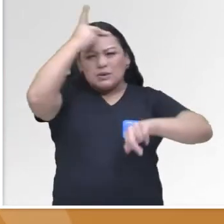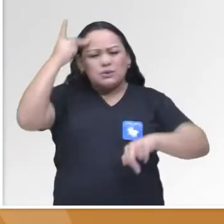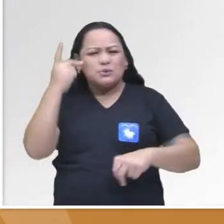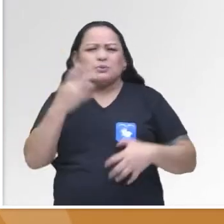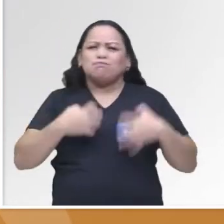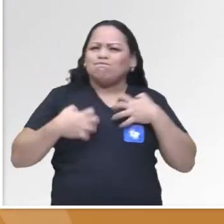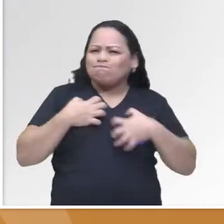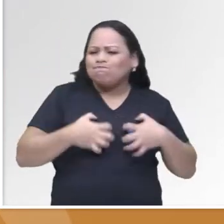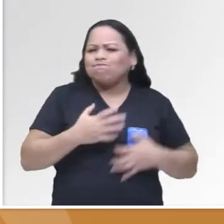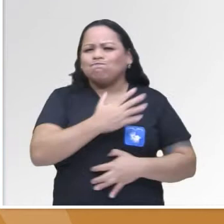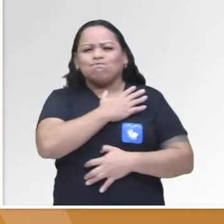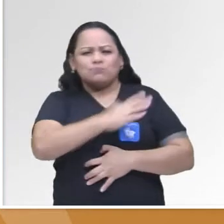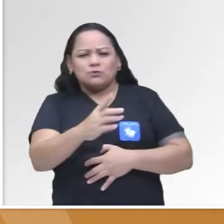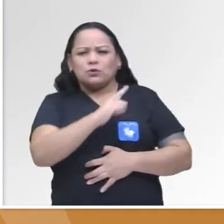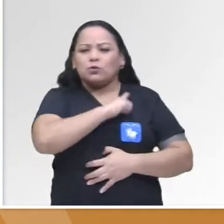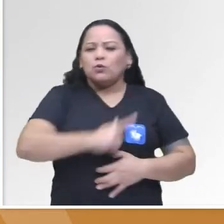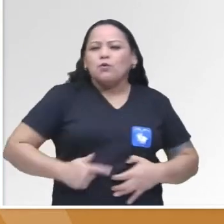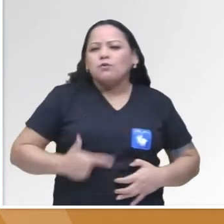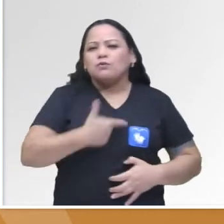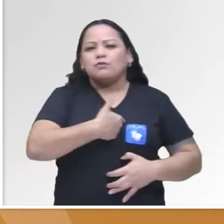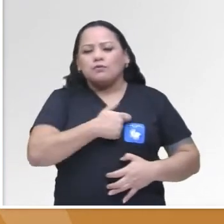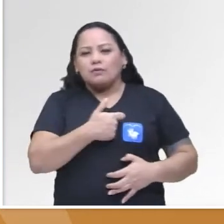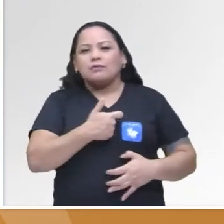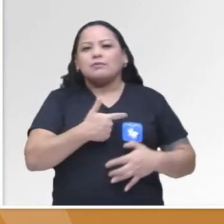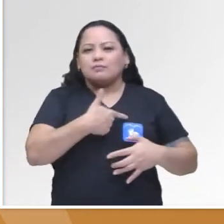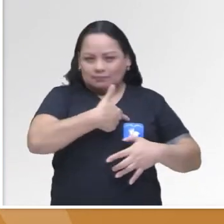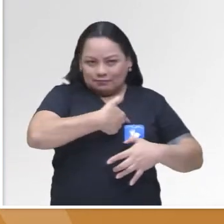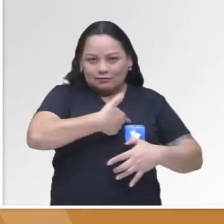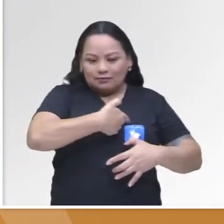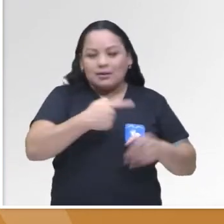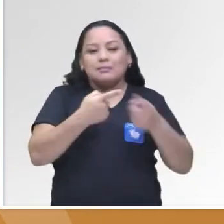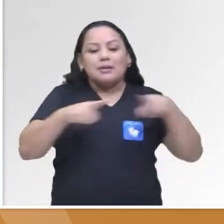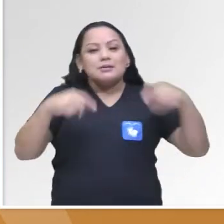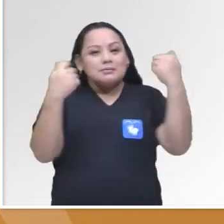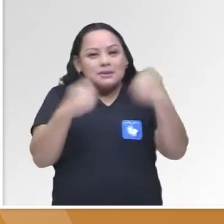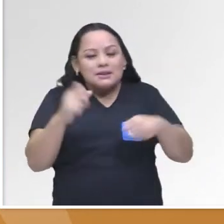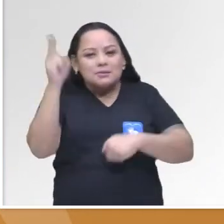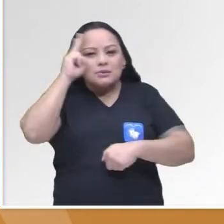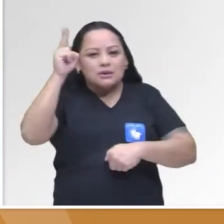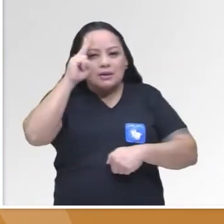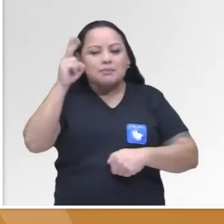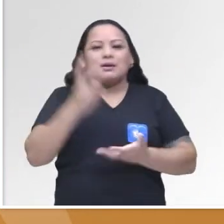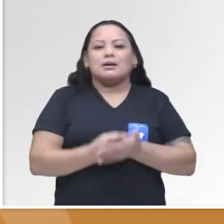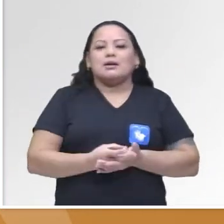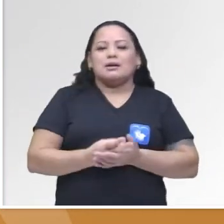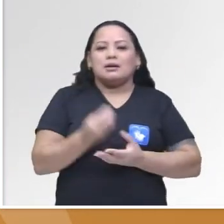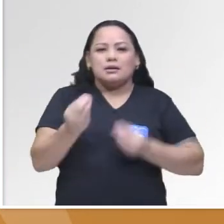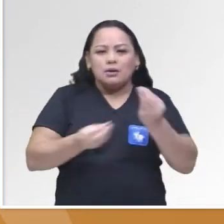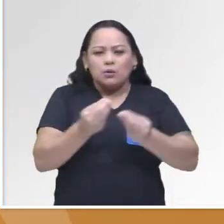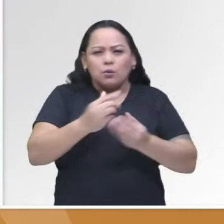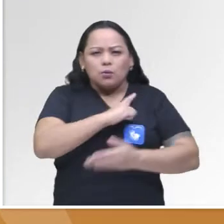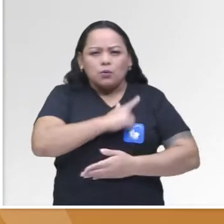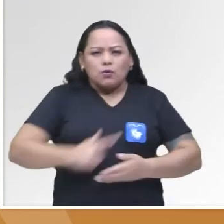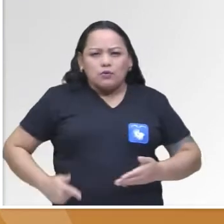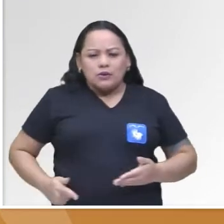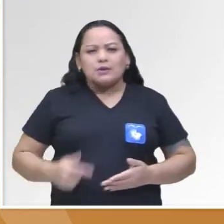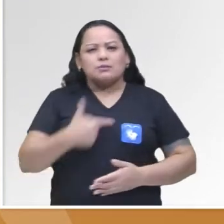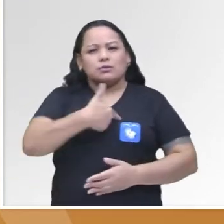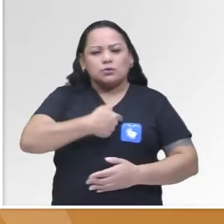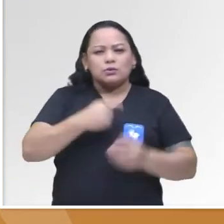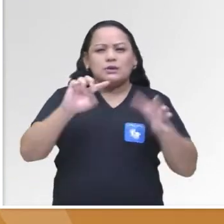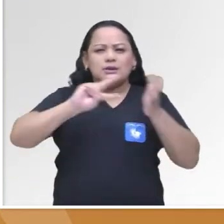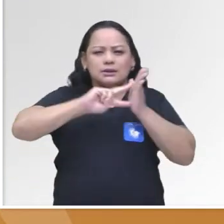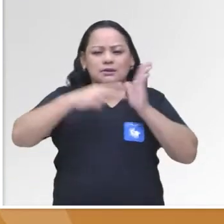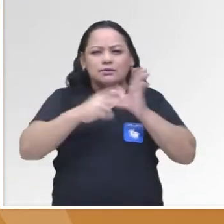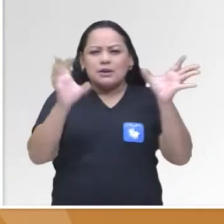insatisfeita com o governo de Getúlio Vargas, a gente tem que lembrar que o início do seu governo representa um momento de ruptura